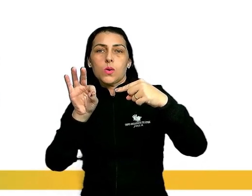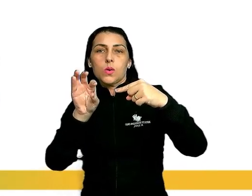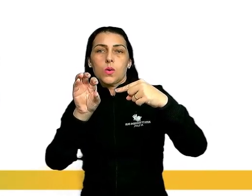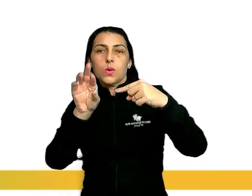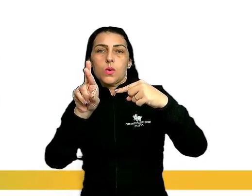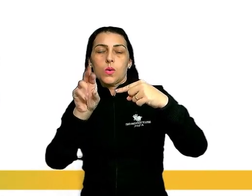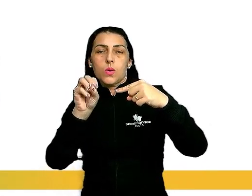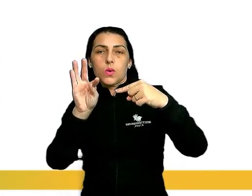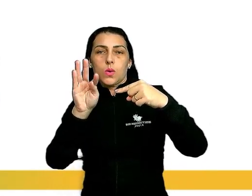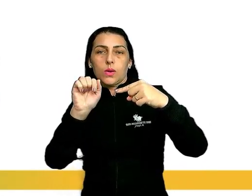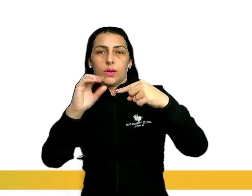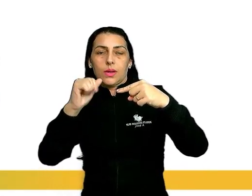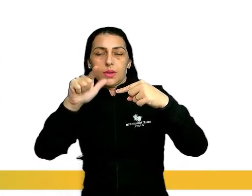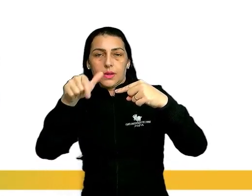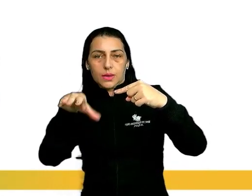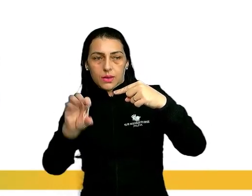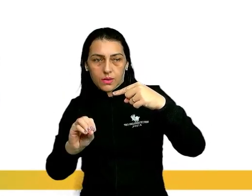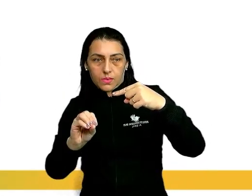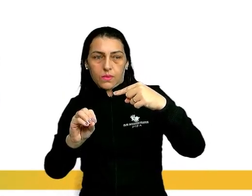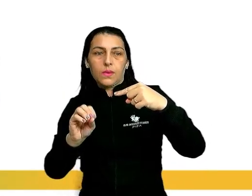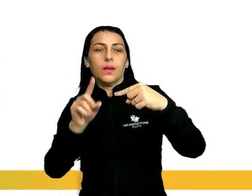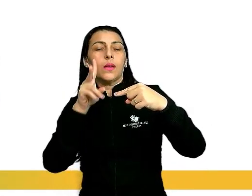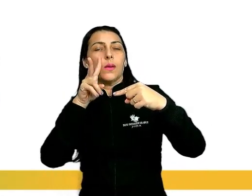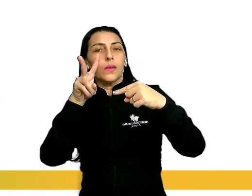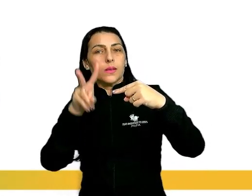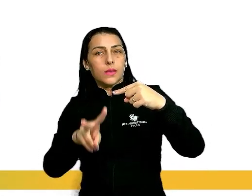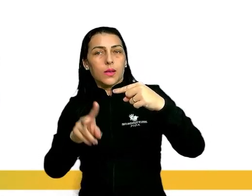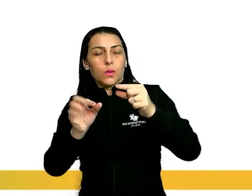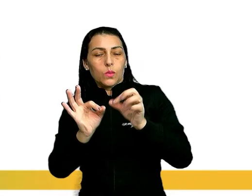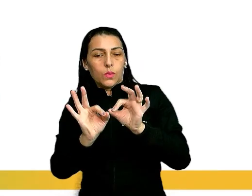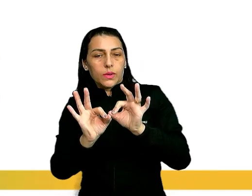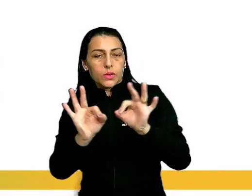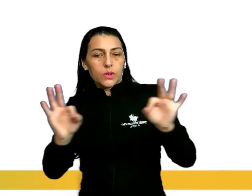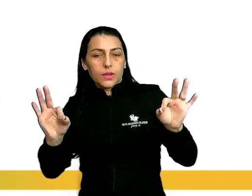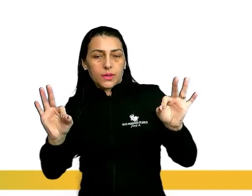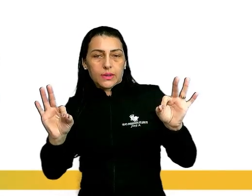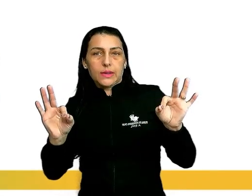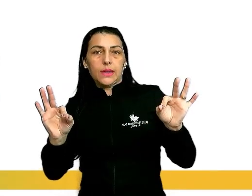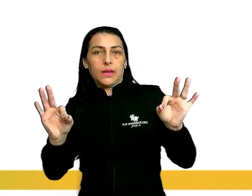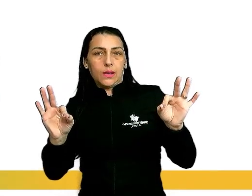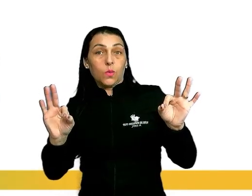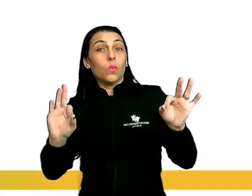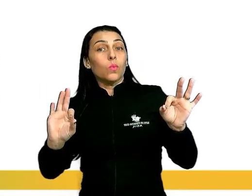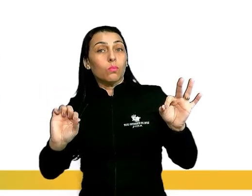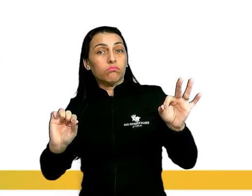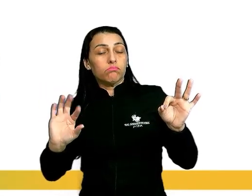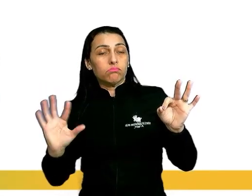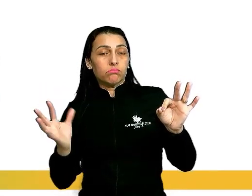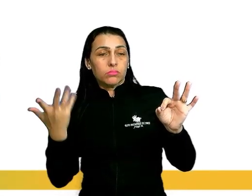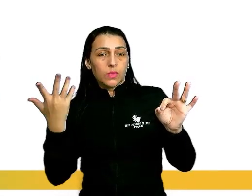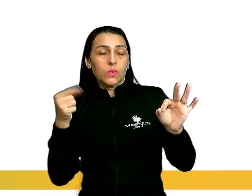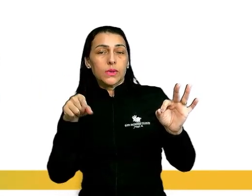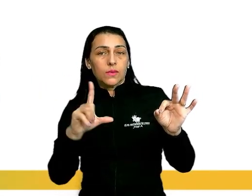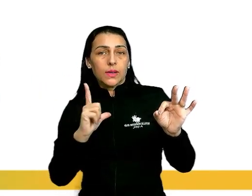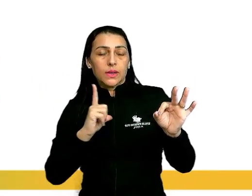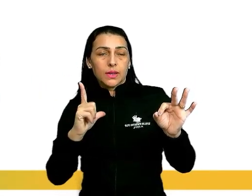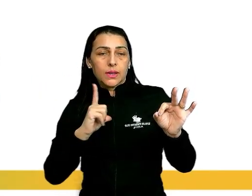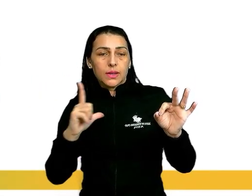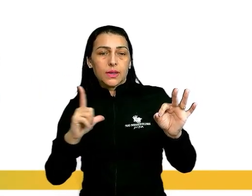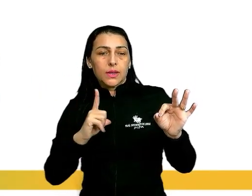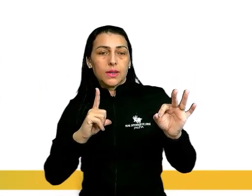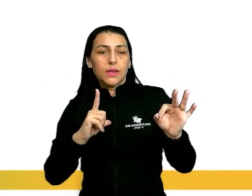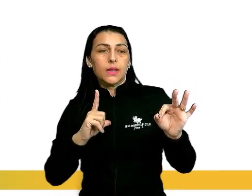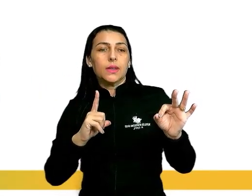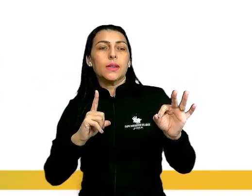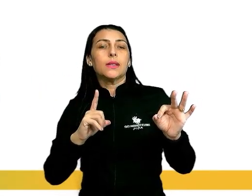a força tá na outra extremidade você tem uma uma distância D então quando isso acontece você vai ter aqui a aplicação